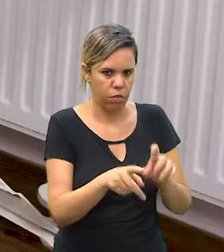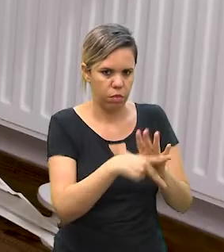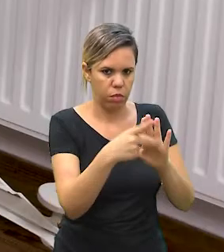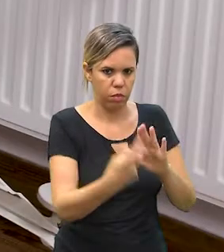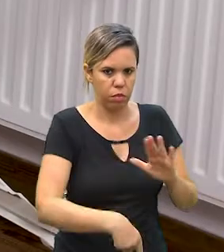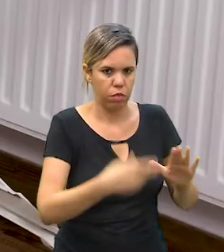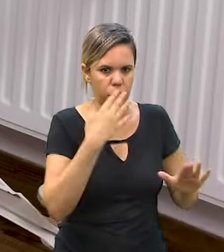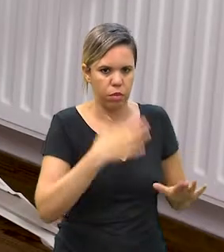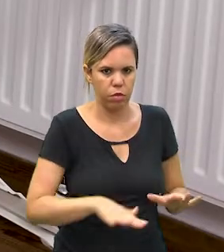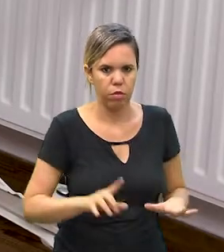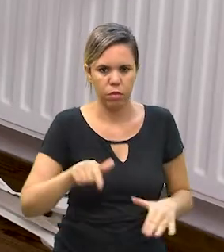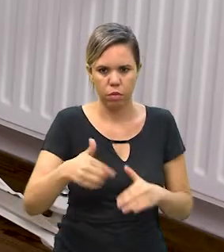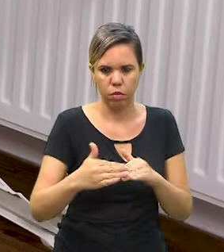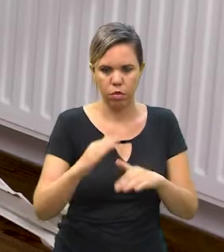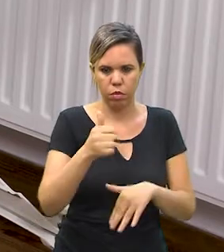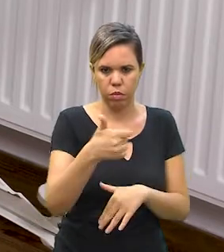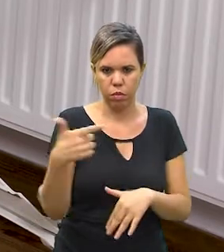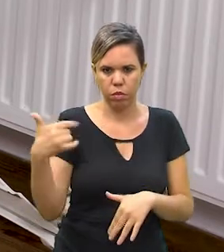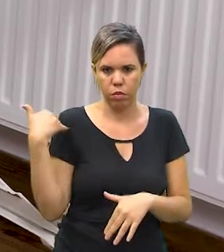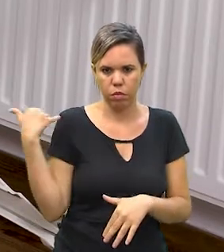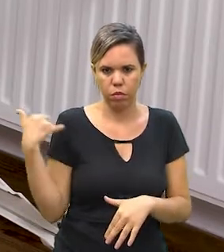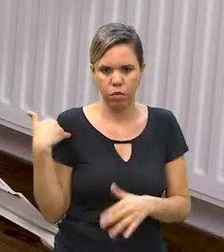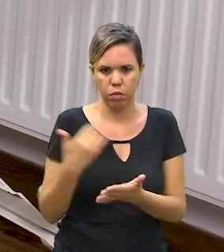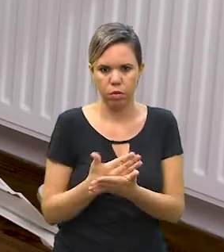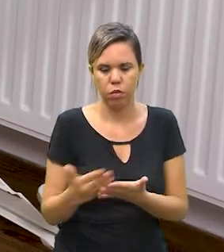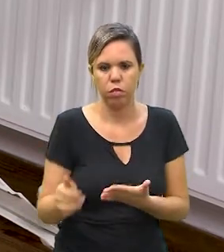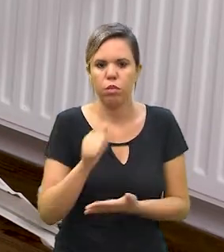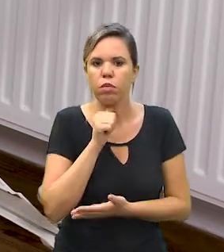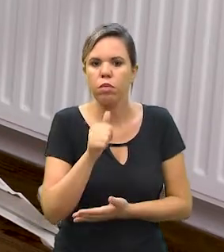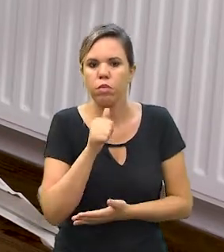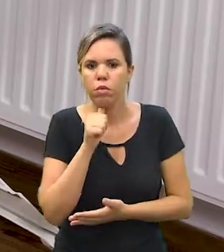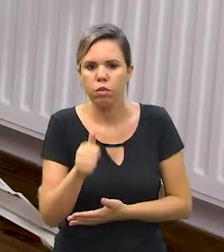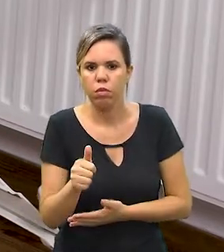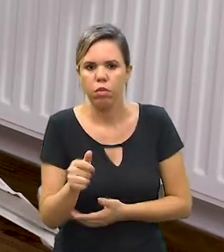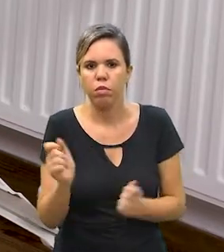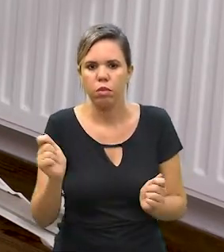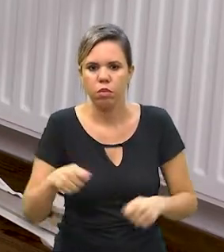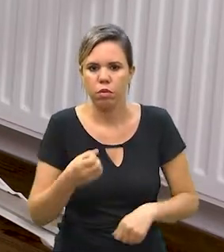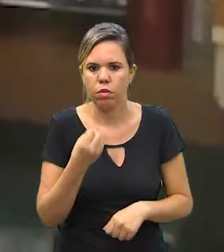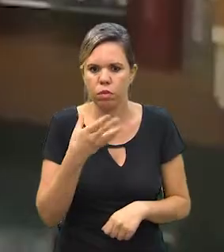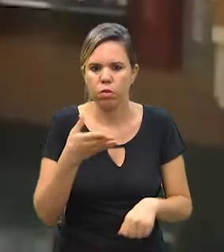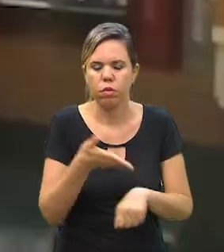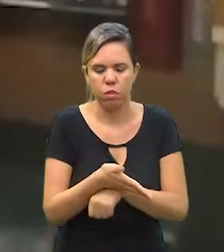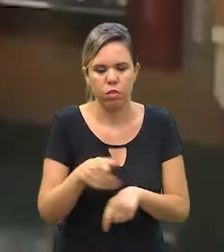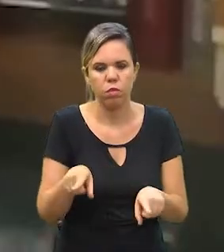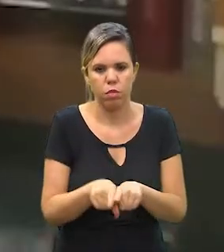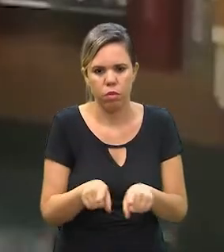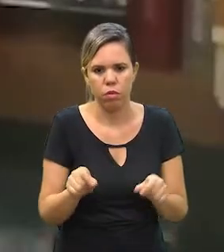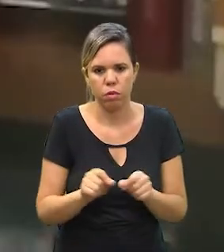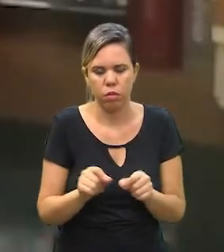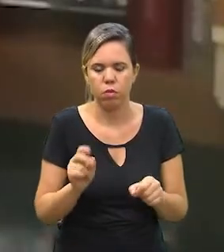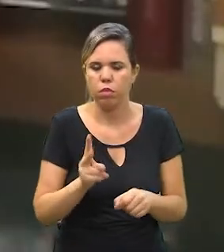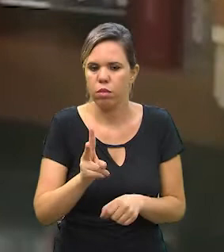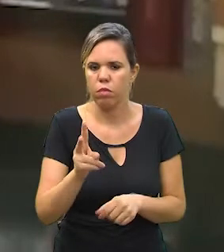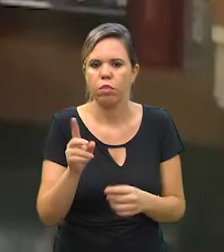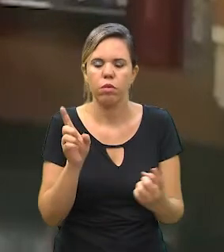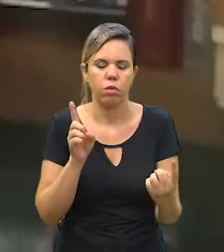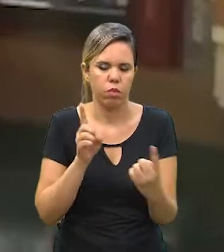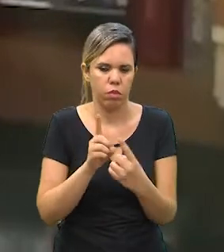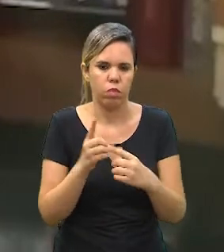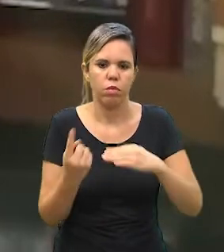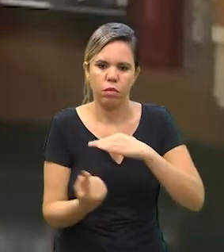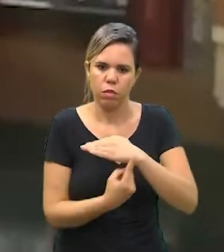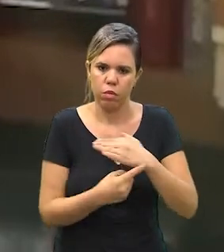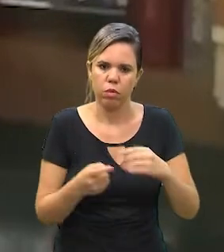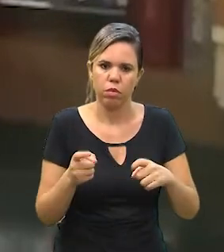E a partir dos 12 anos, geralmente depois que inicia a menstruação, é bom passar também, se ela pode continuar acompanhando com o pediatra, mas